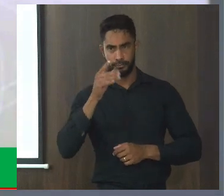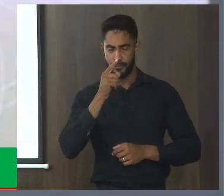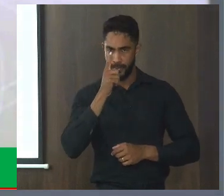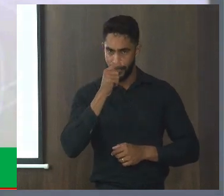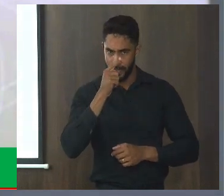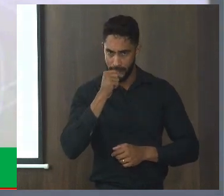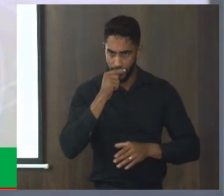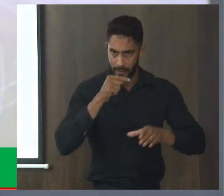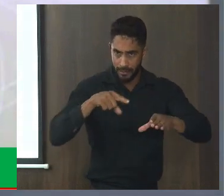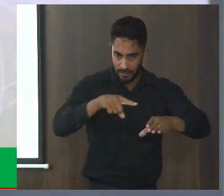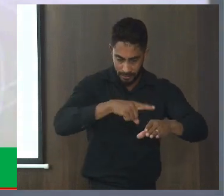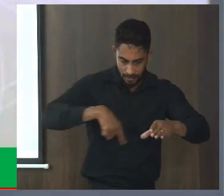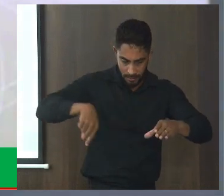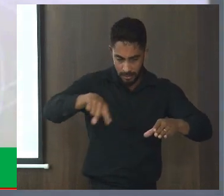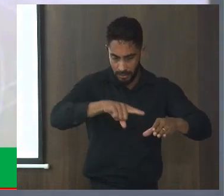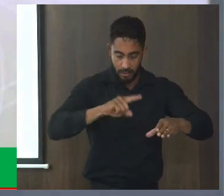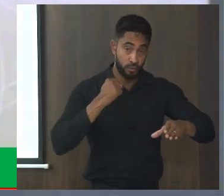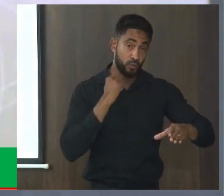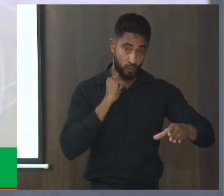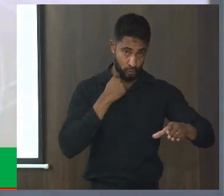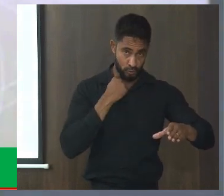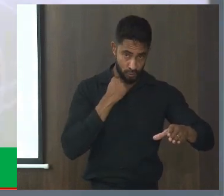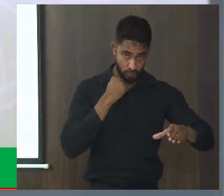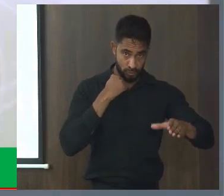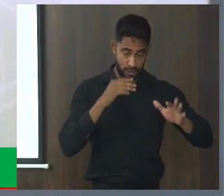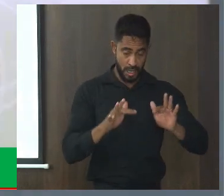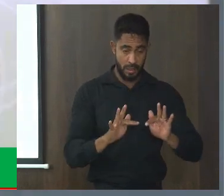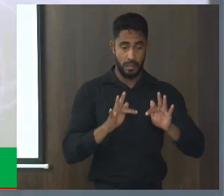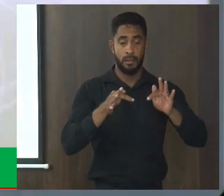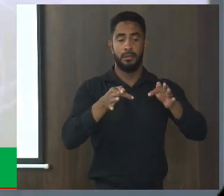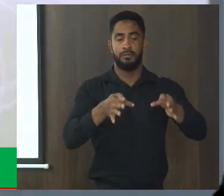rejeito hoje, ela está no final